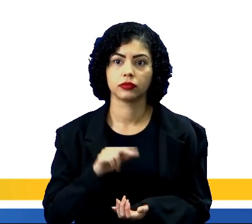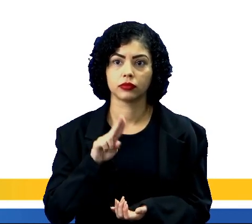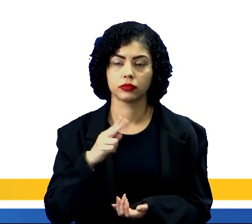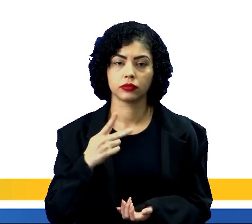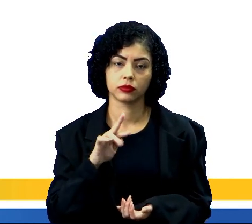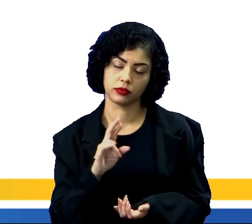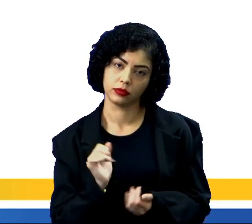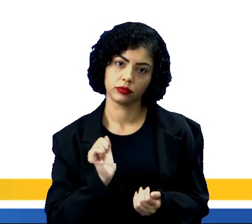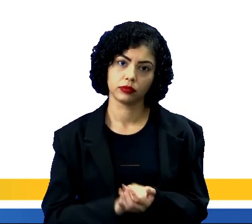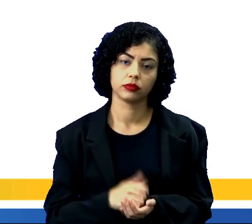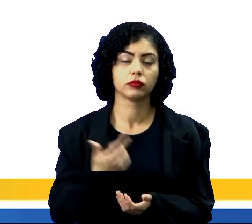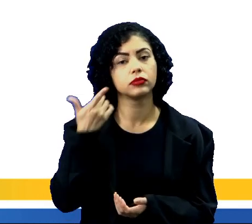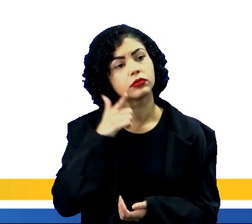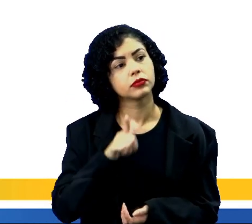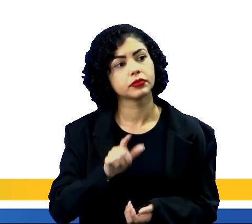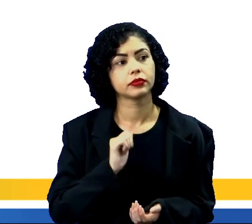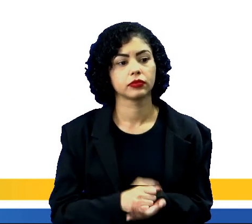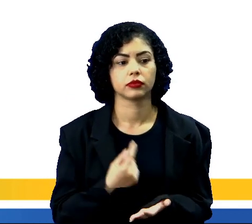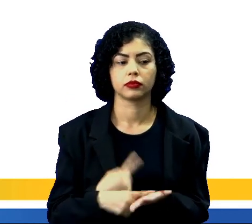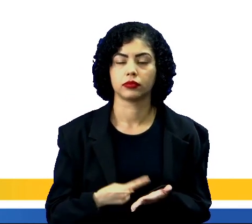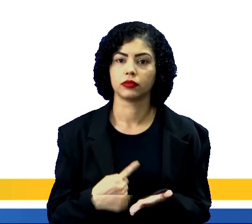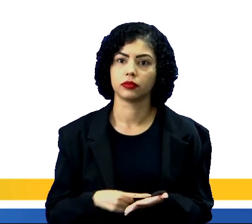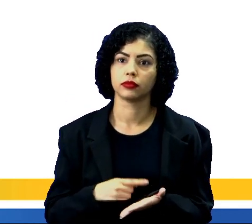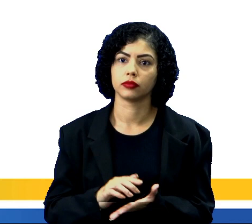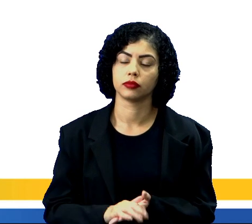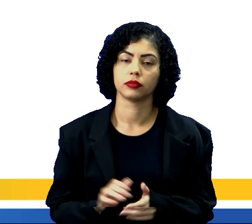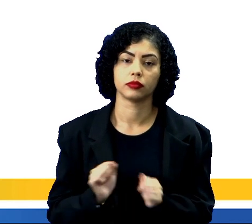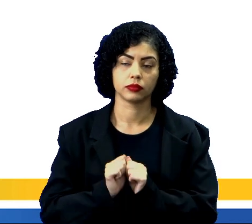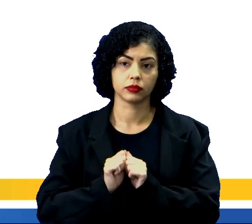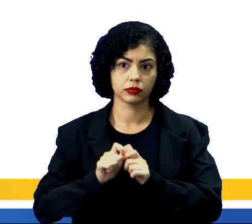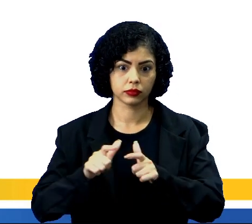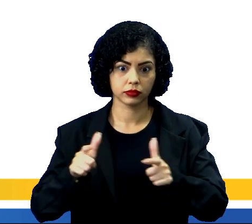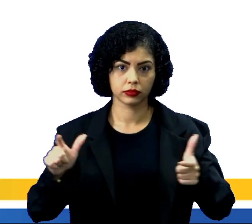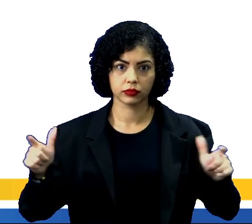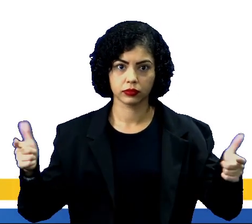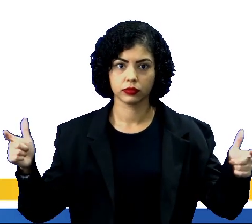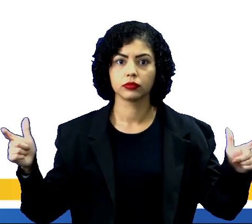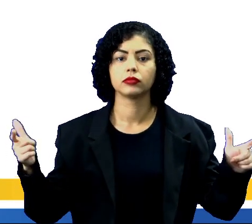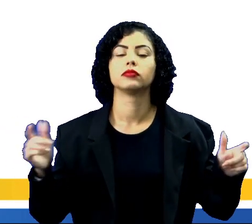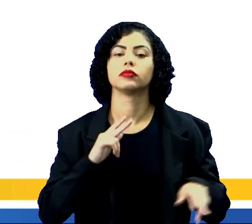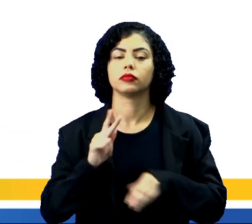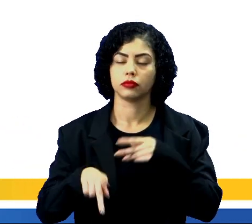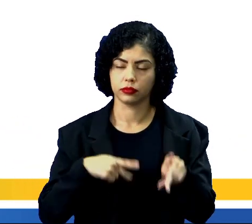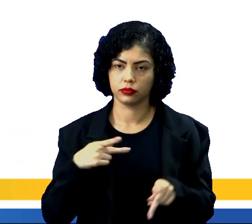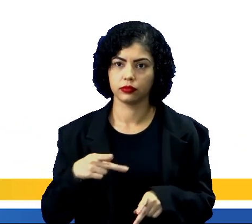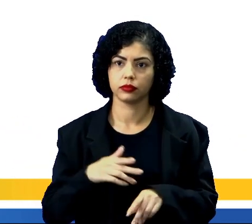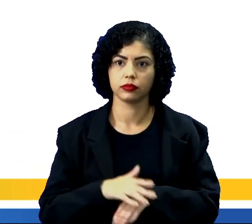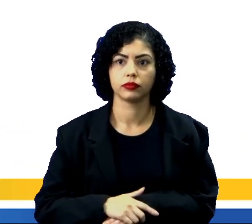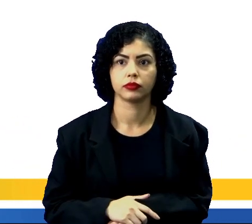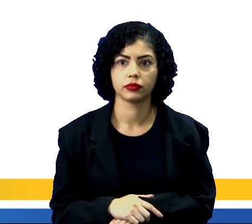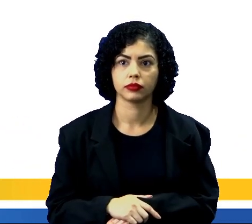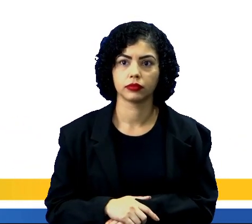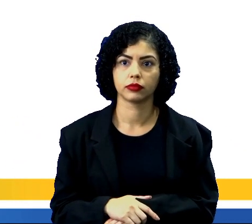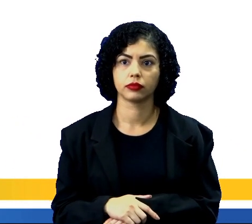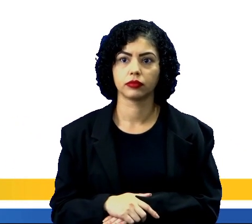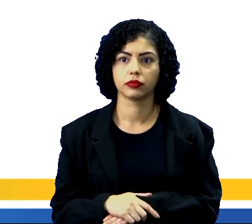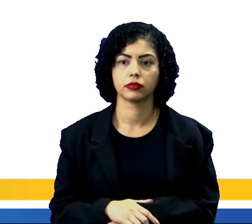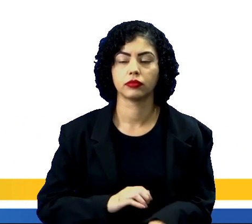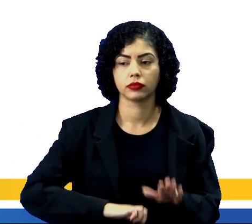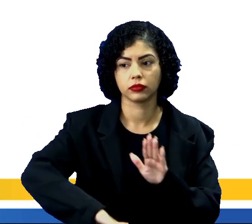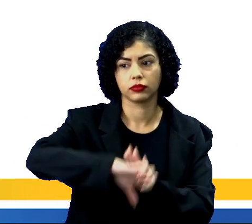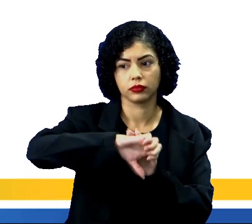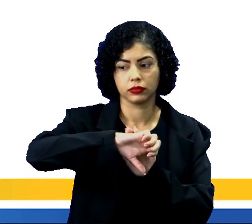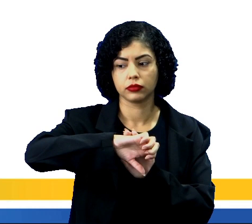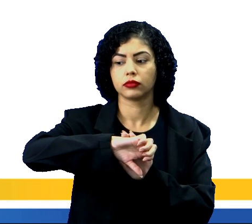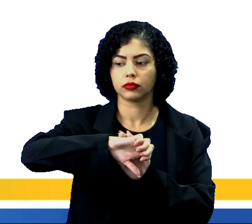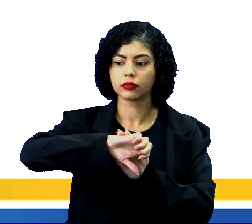púnicas, né, que vão garantir, vão marcar esse processo de expansão, ou seja, de crescimento do território romano. E